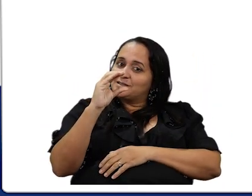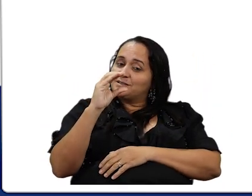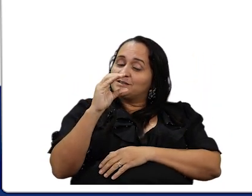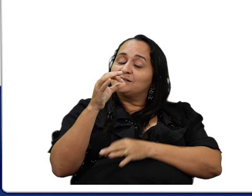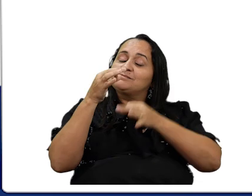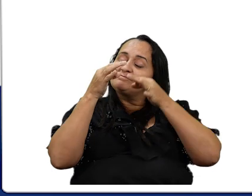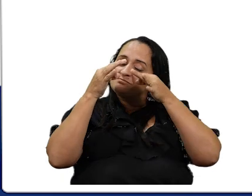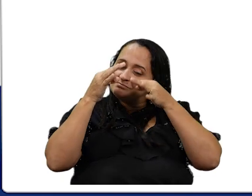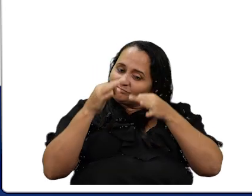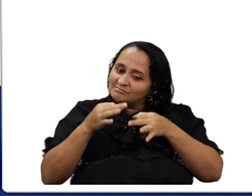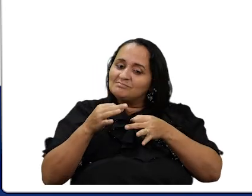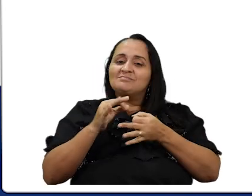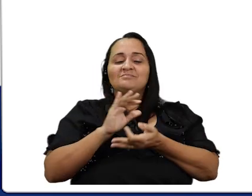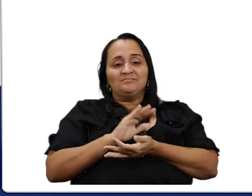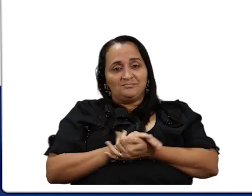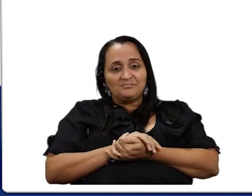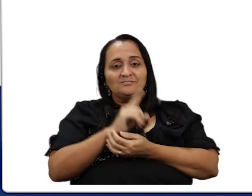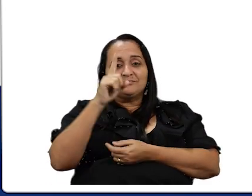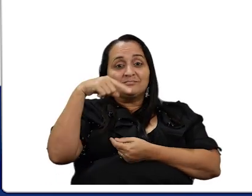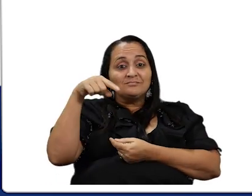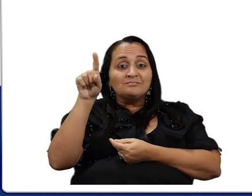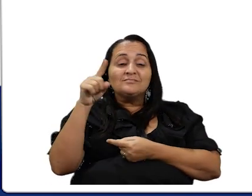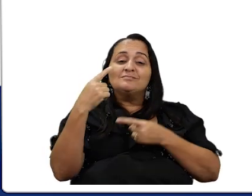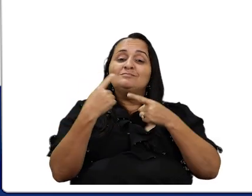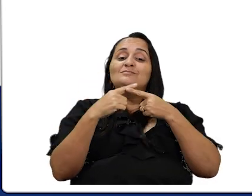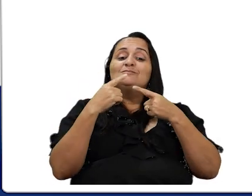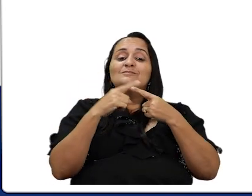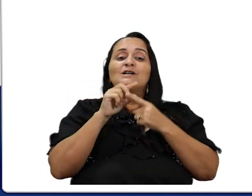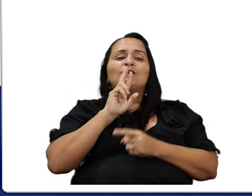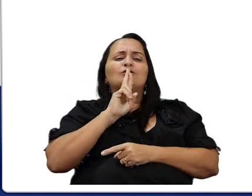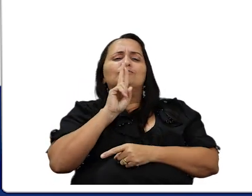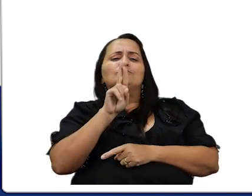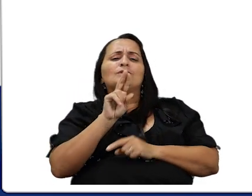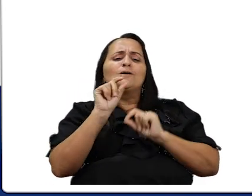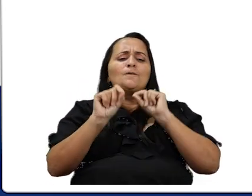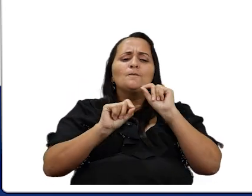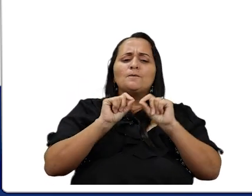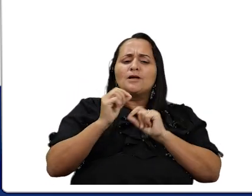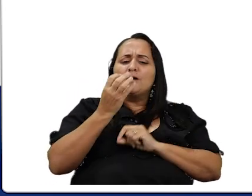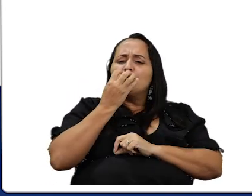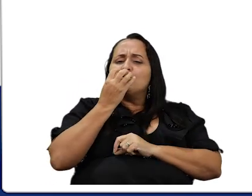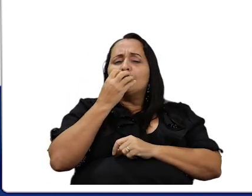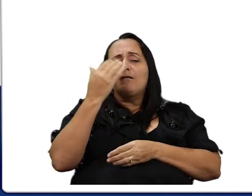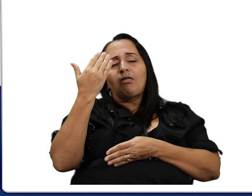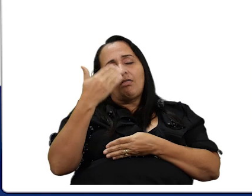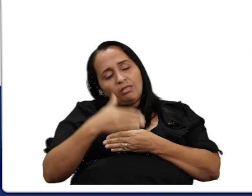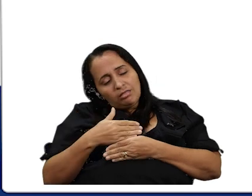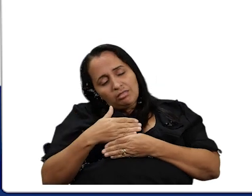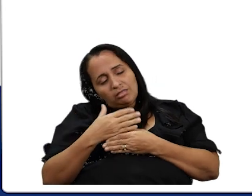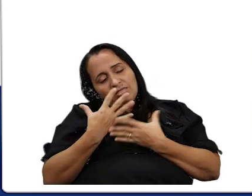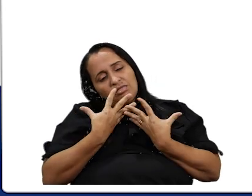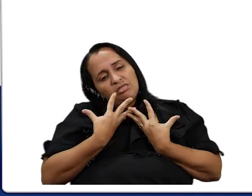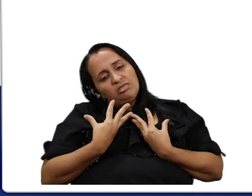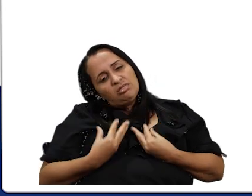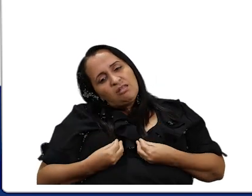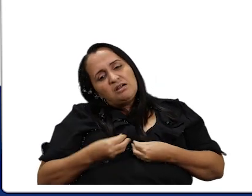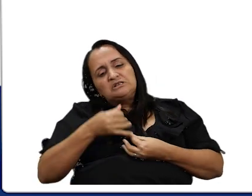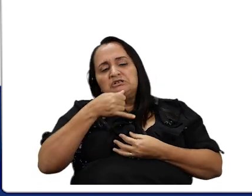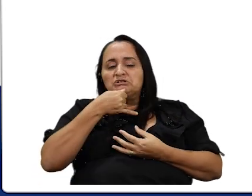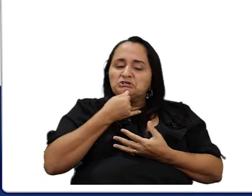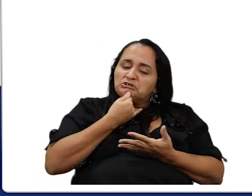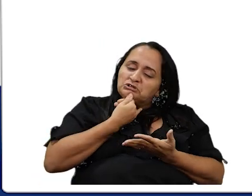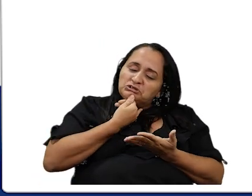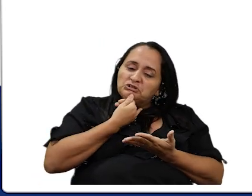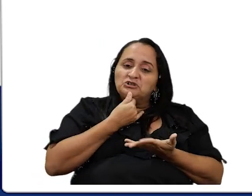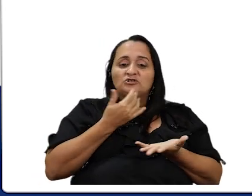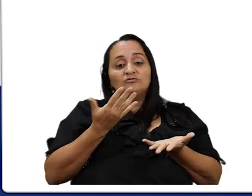é justamente aquela que diz que o cão estava desanimado. Um